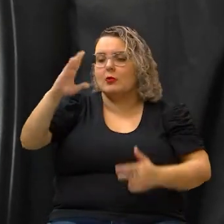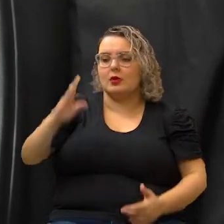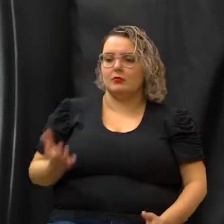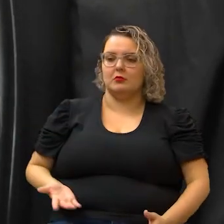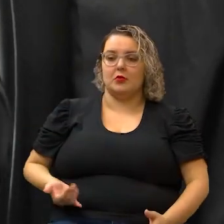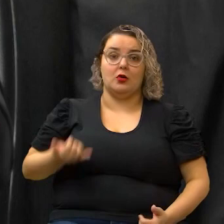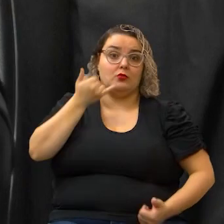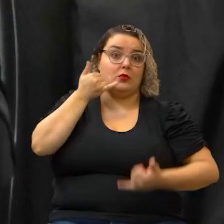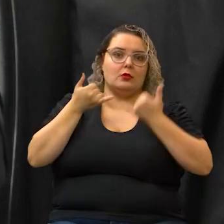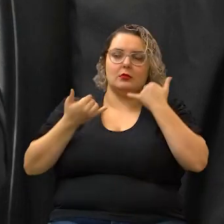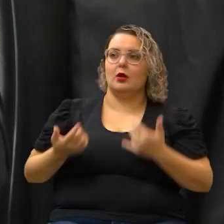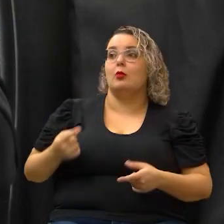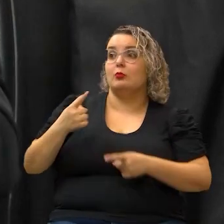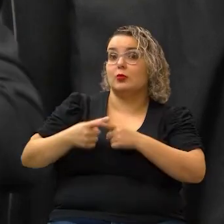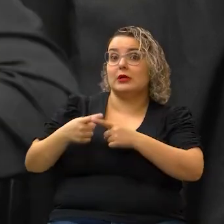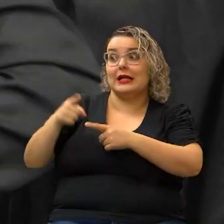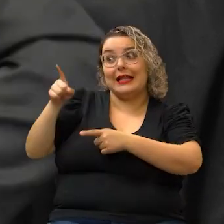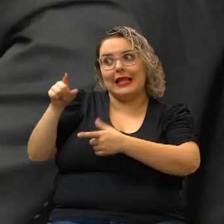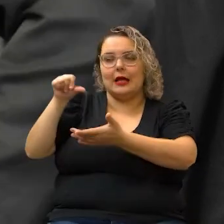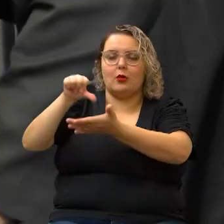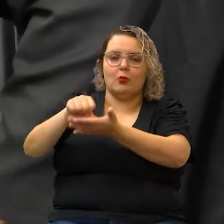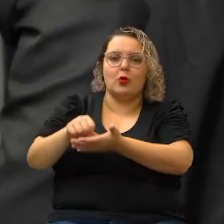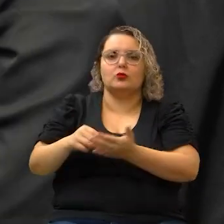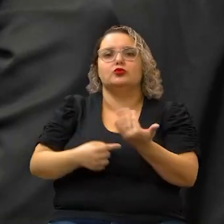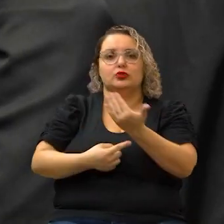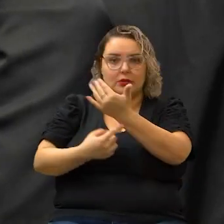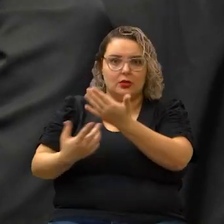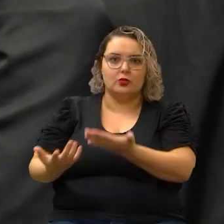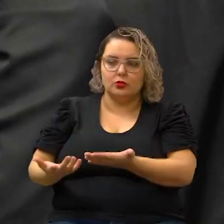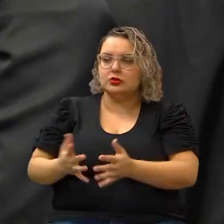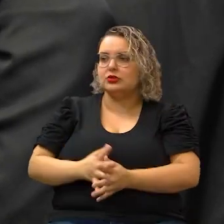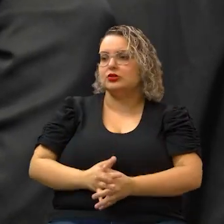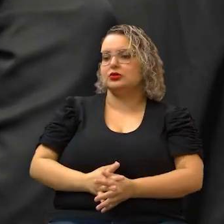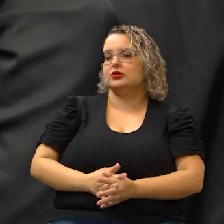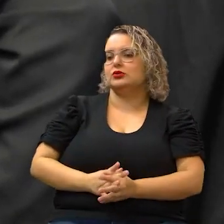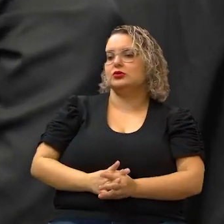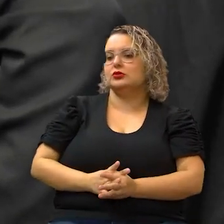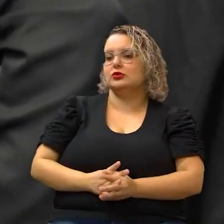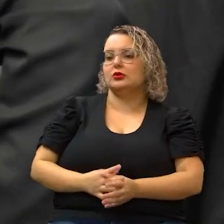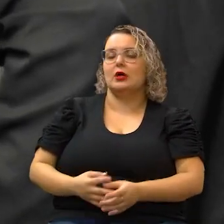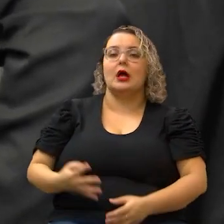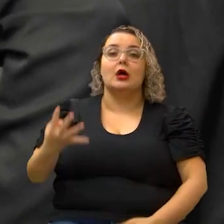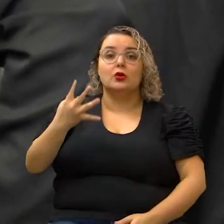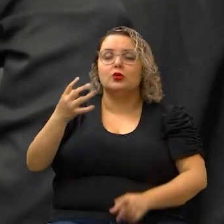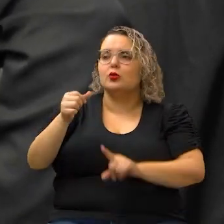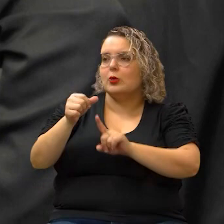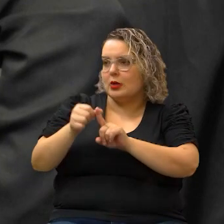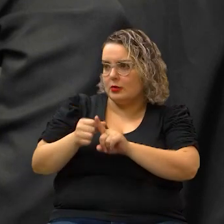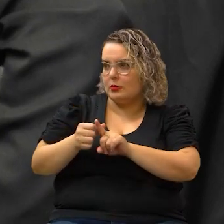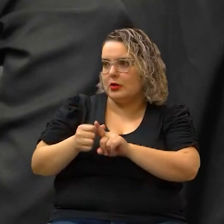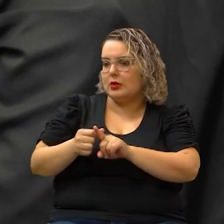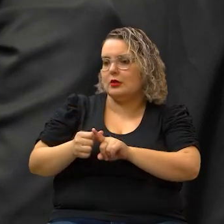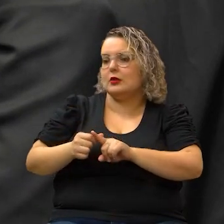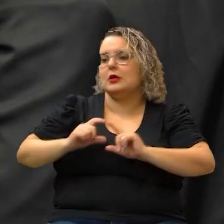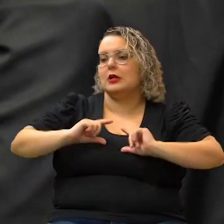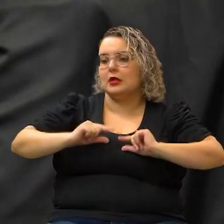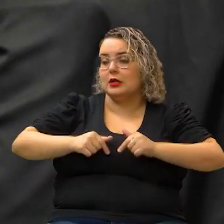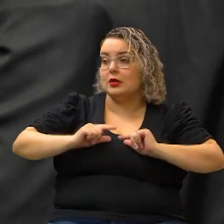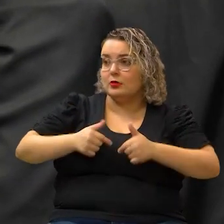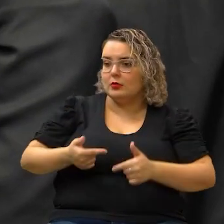Celular, porque lá é um polo, né, de tecnologia. E chegou no 4º mês que eu estava em